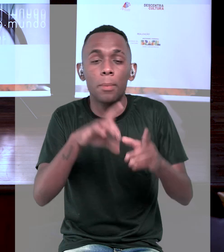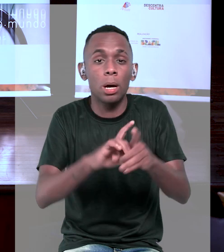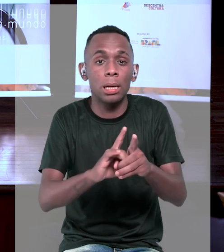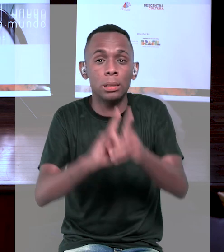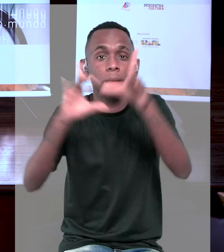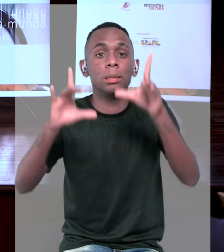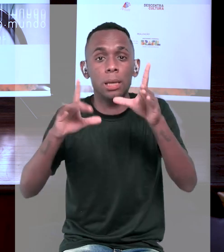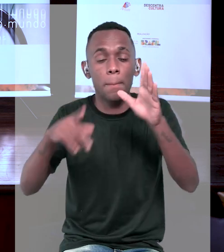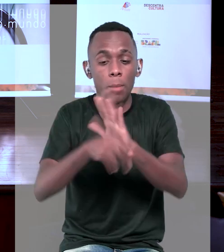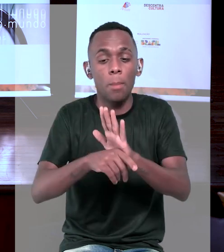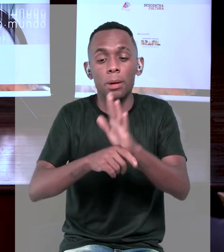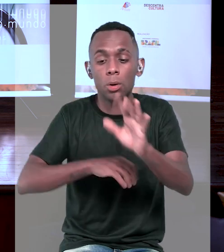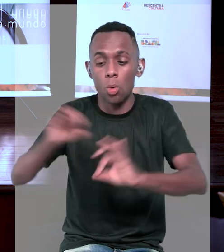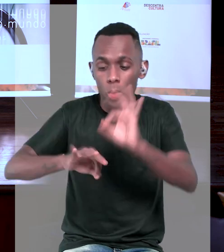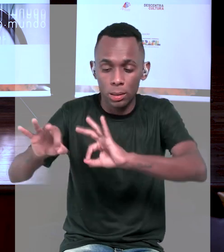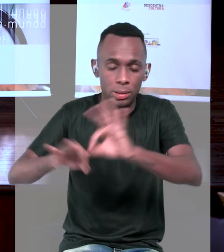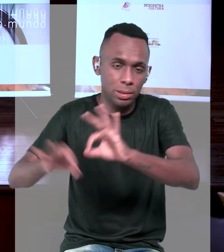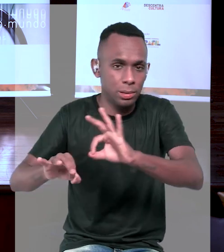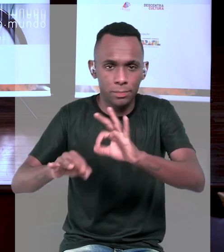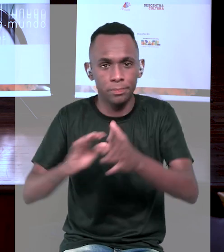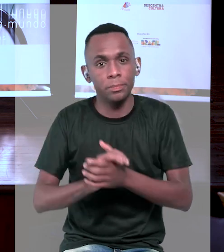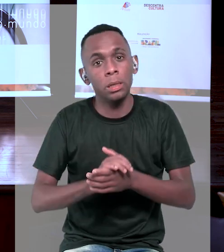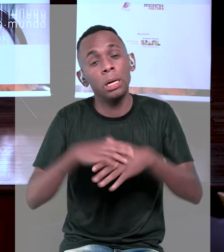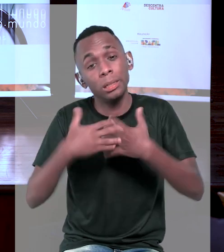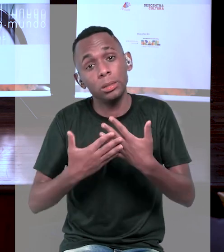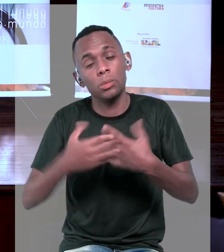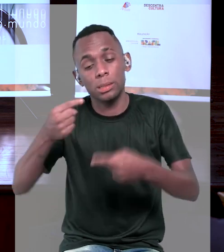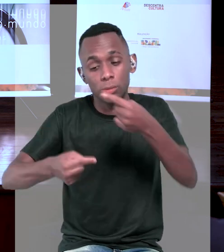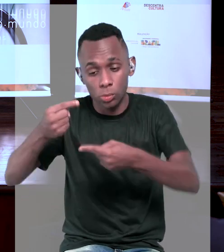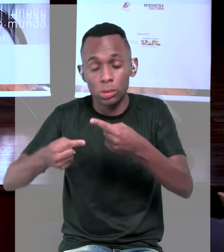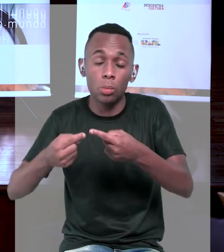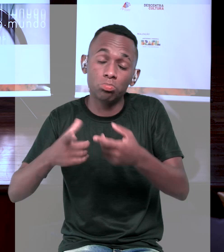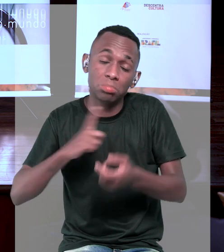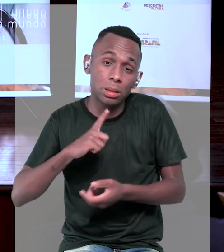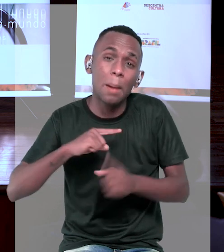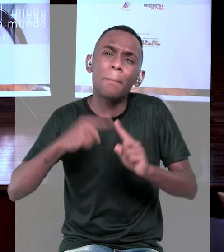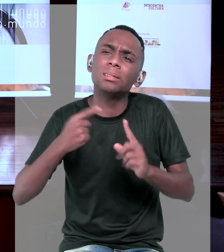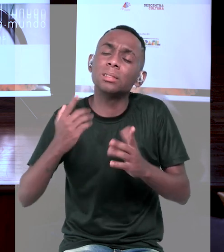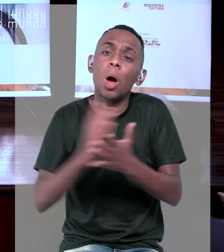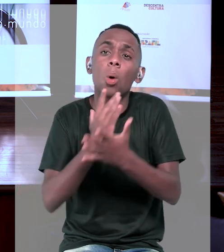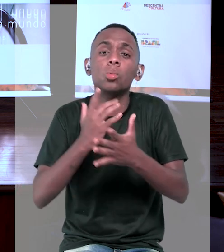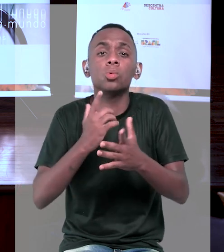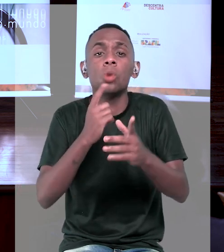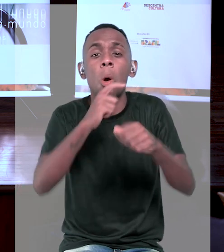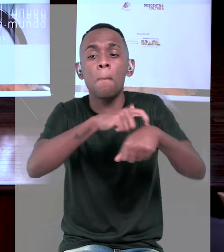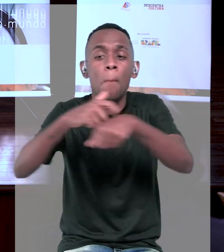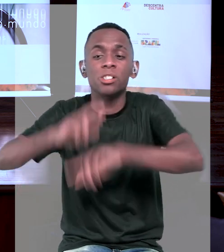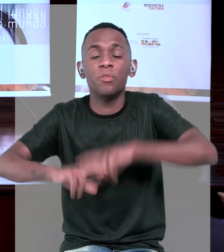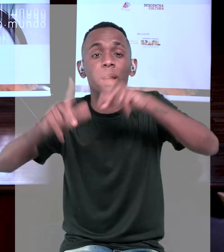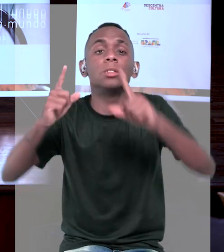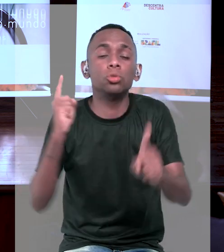técnica. Esse embate está posto. Mas nós vamos achar em muitos outros momentos. A televisão, quando apareceu